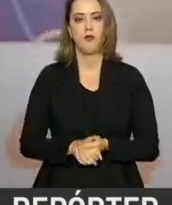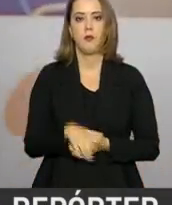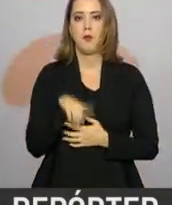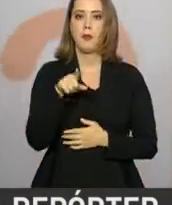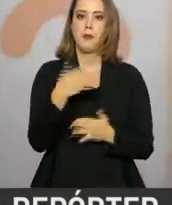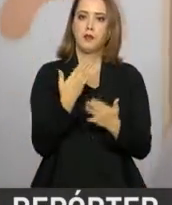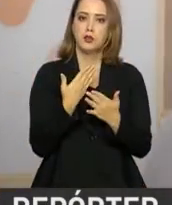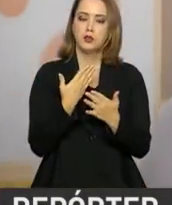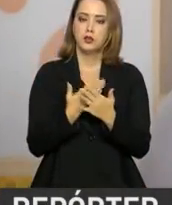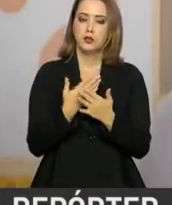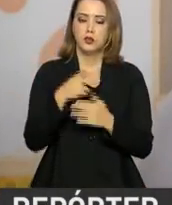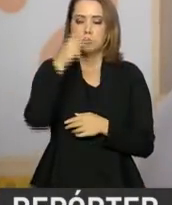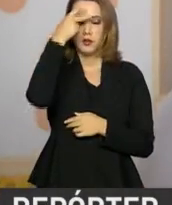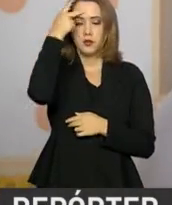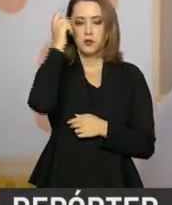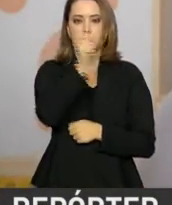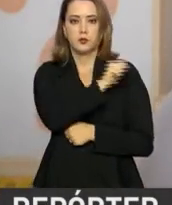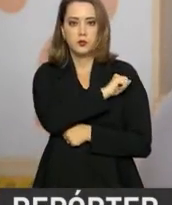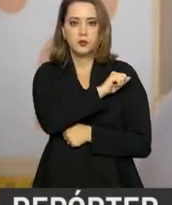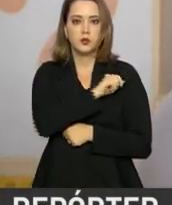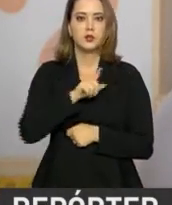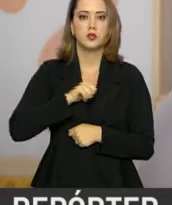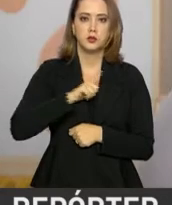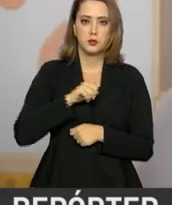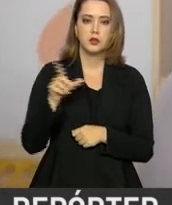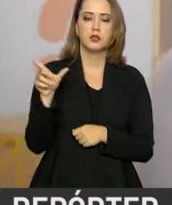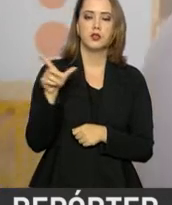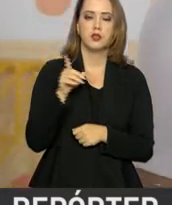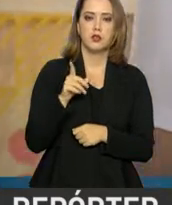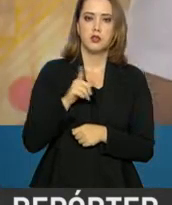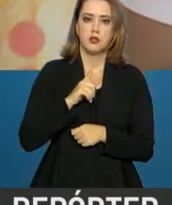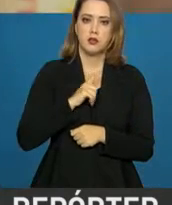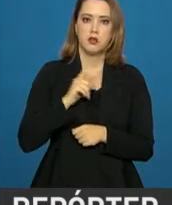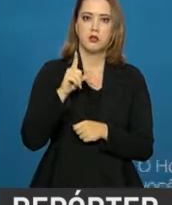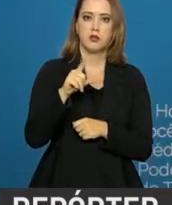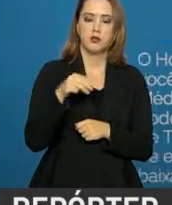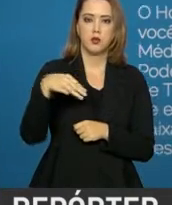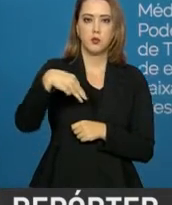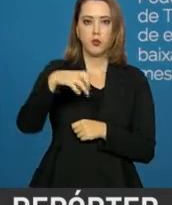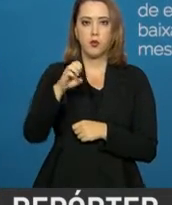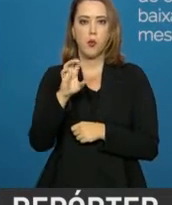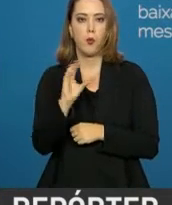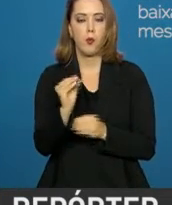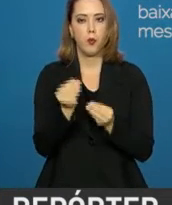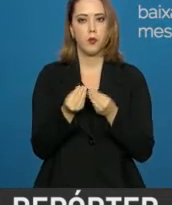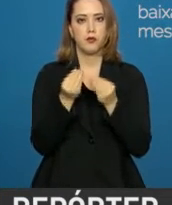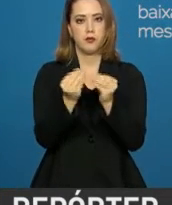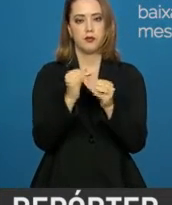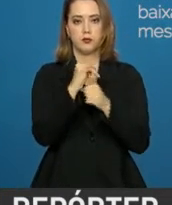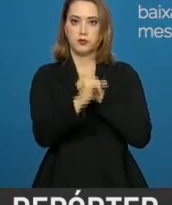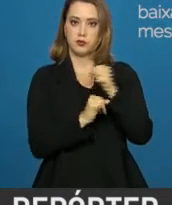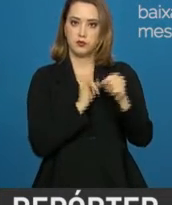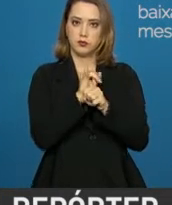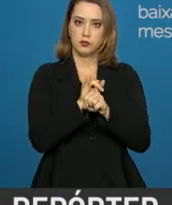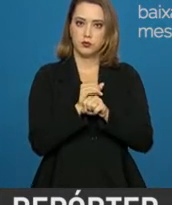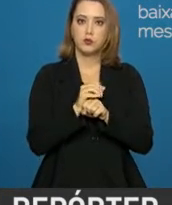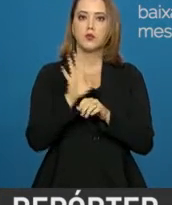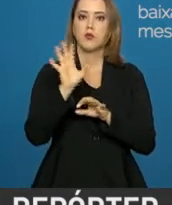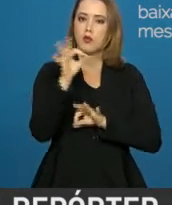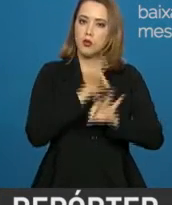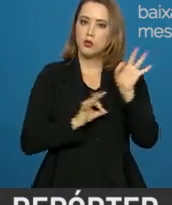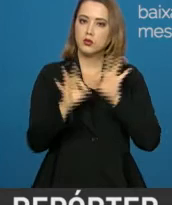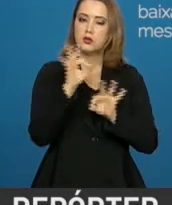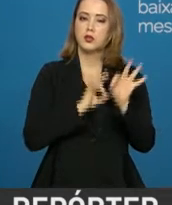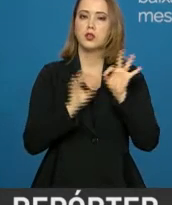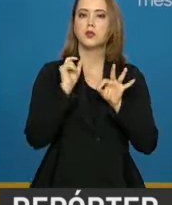estudantes também têm à disposição uma ferramenta de graça criada pelo ministério da educação pra ajudar na preparação é